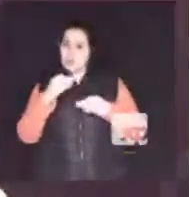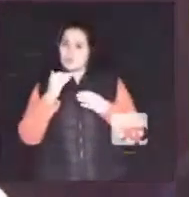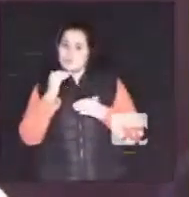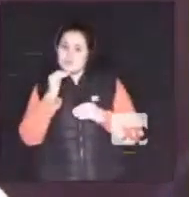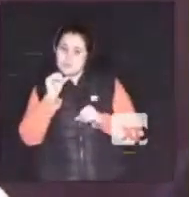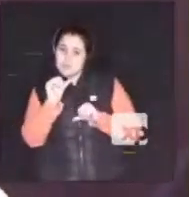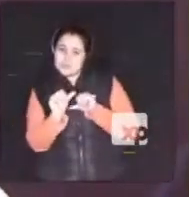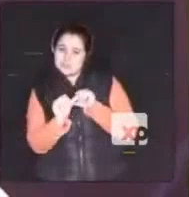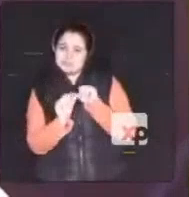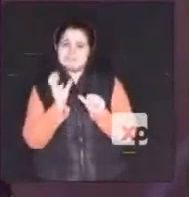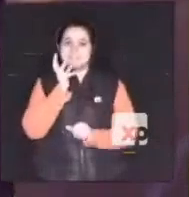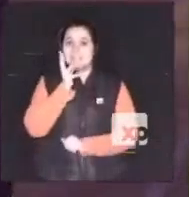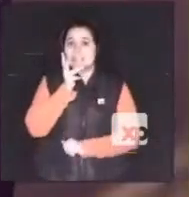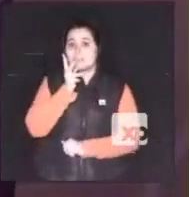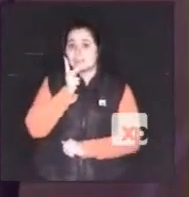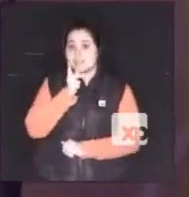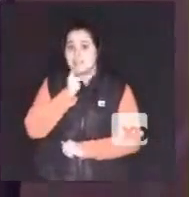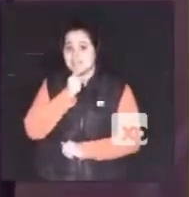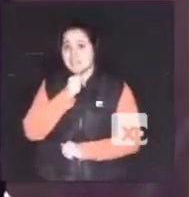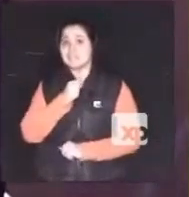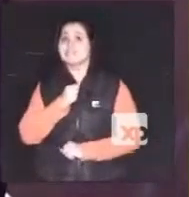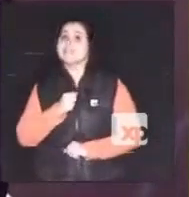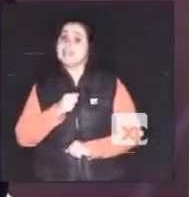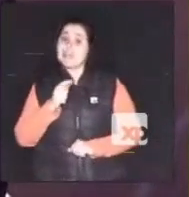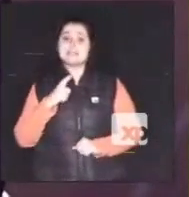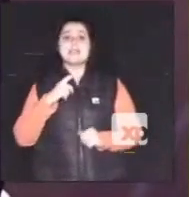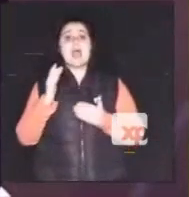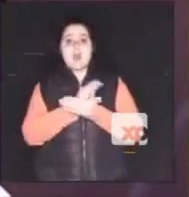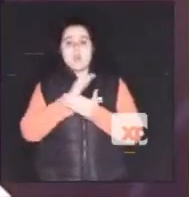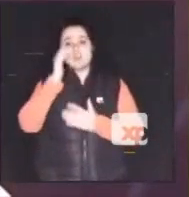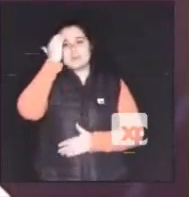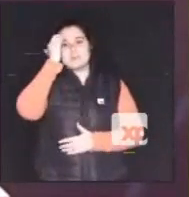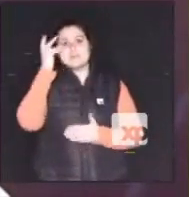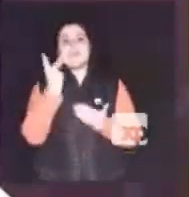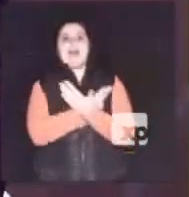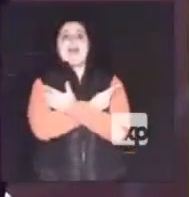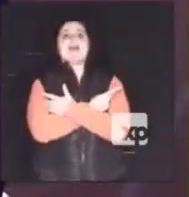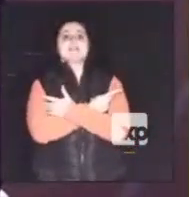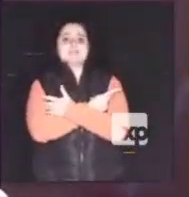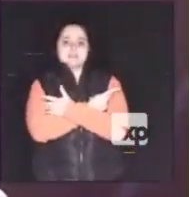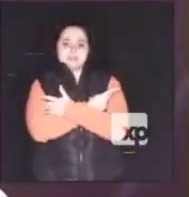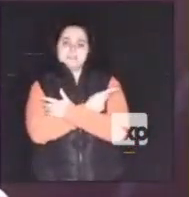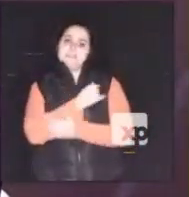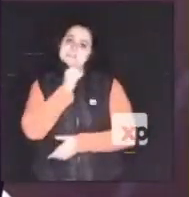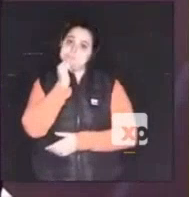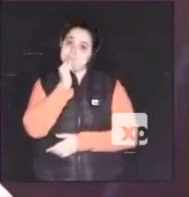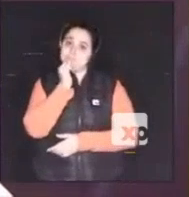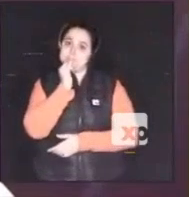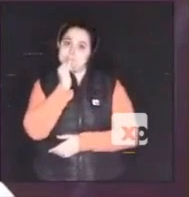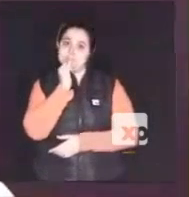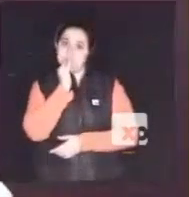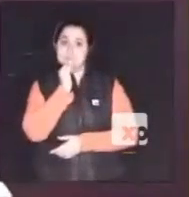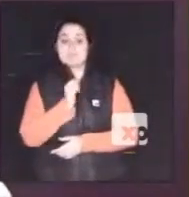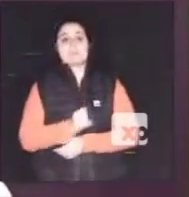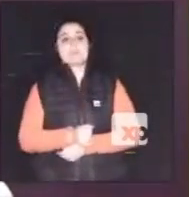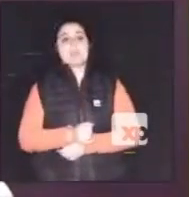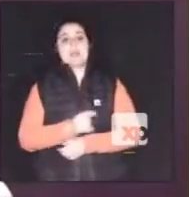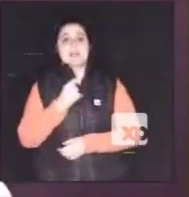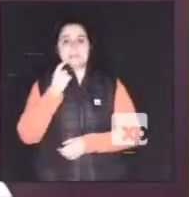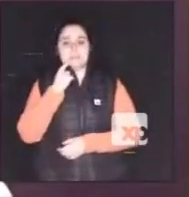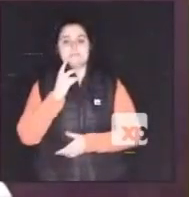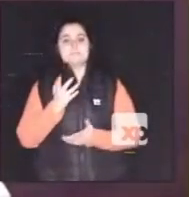também mente é e algumas compreensões erradas assim como eu vi por exemplo é